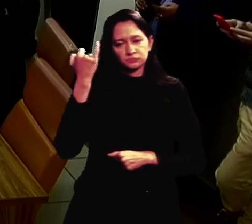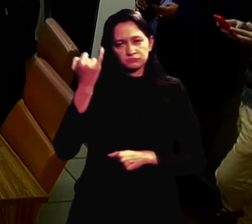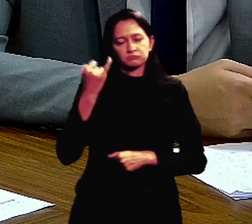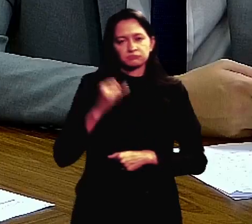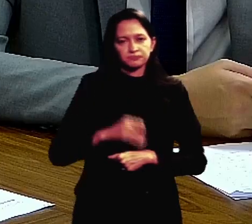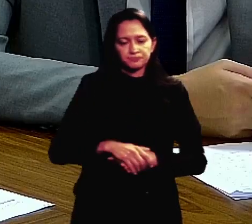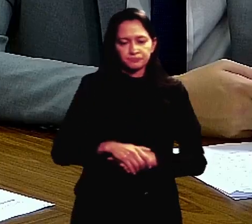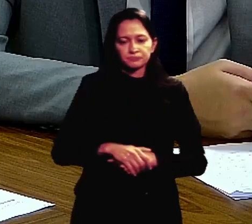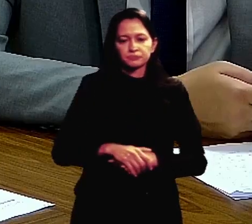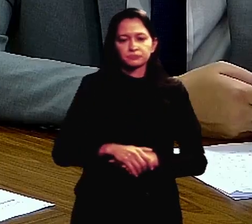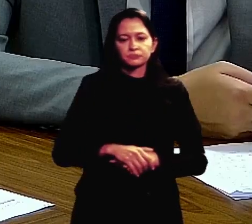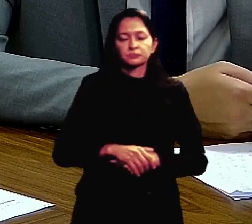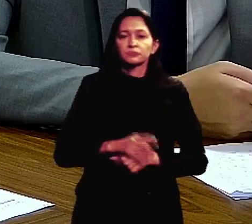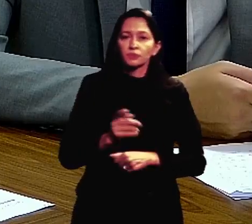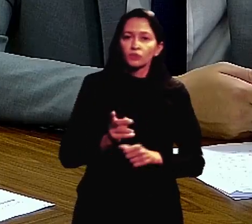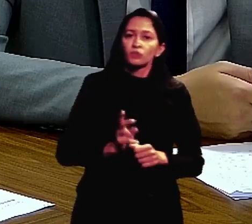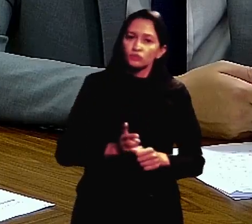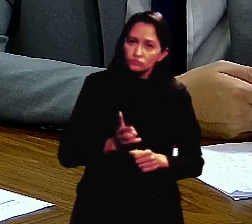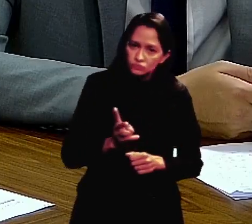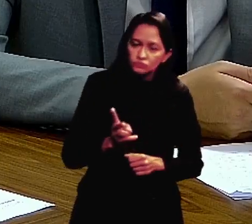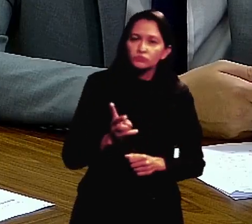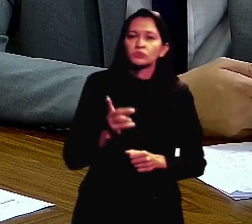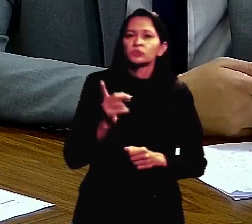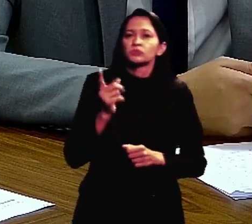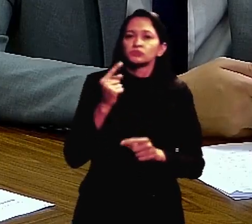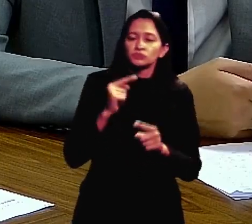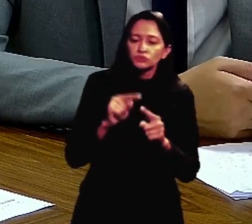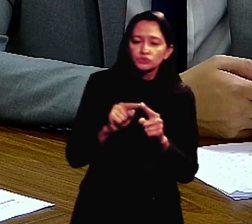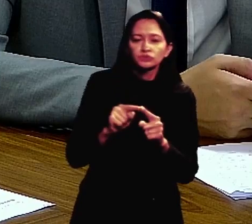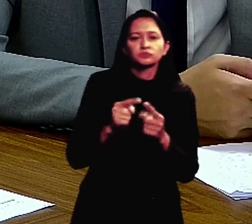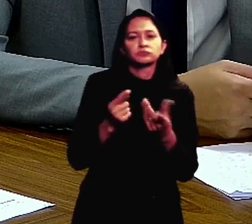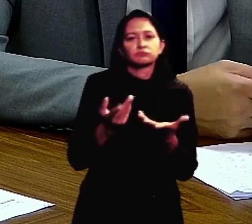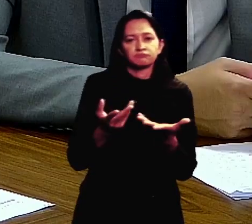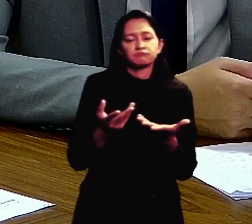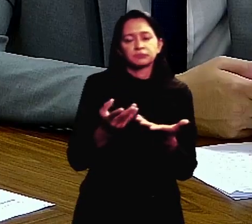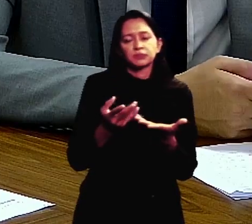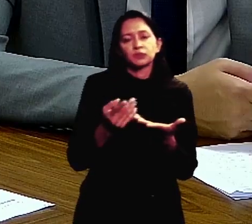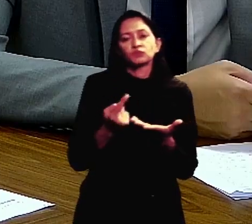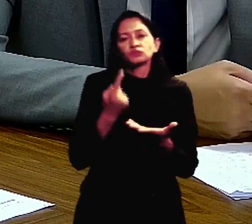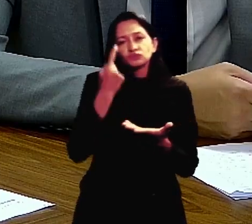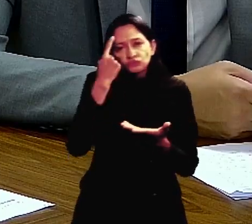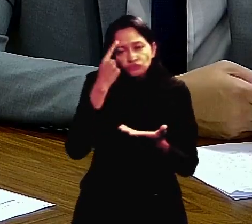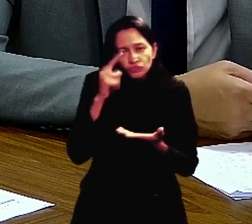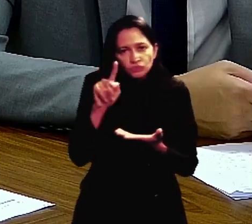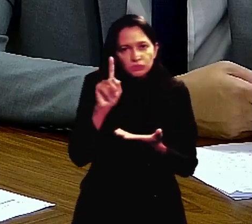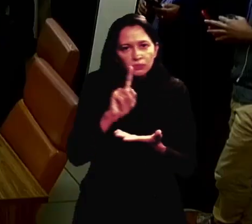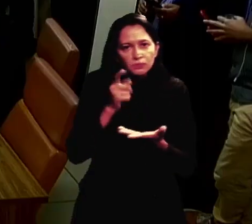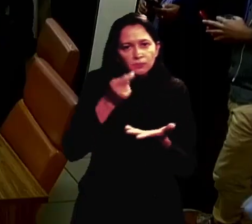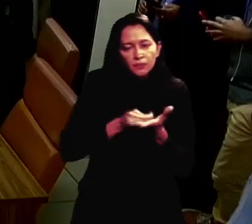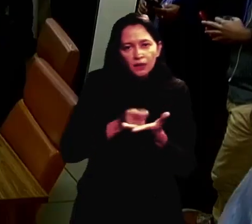não descortina a intenção primitiva da proposição do vereador Lucas Quitão.